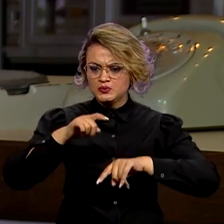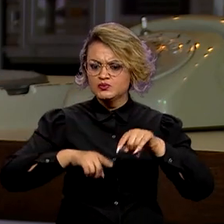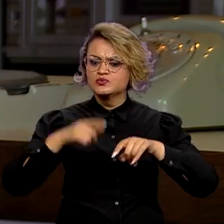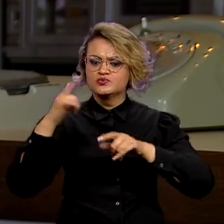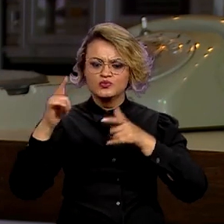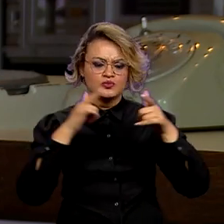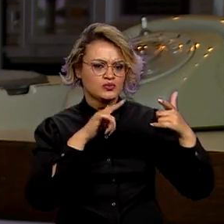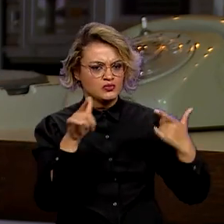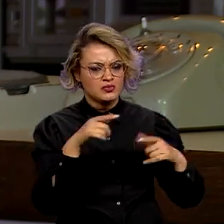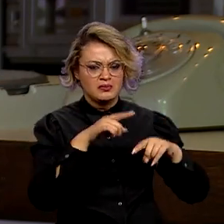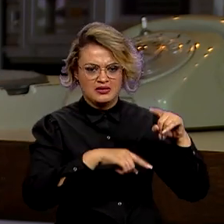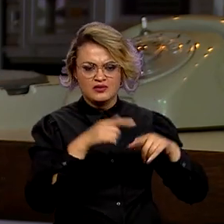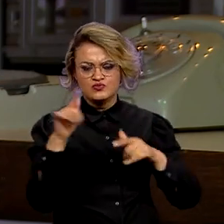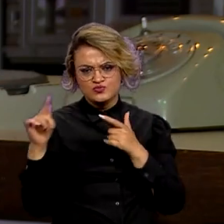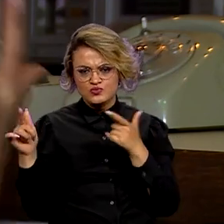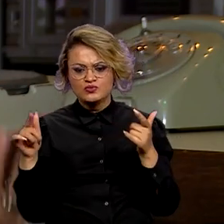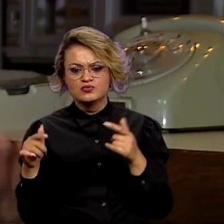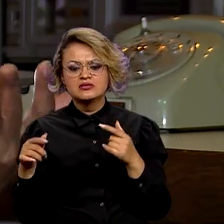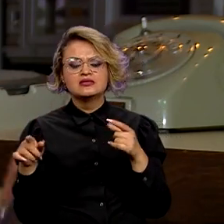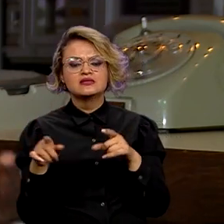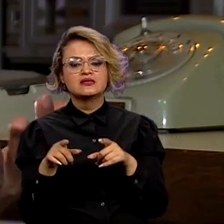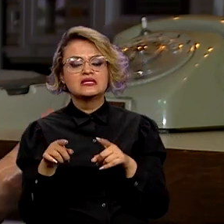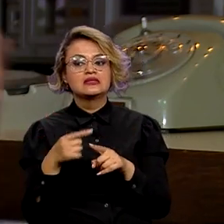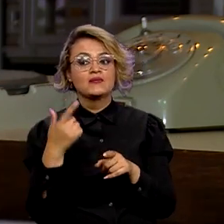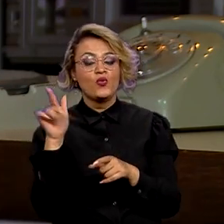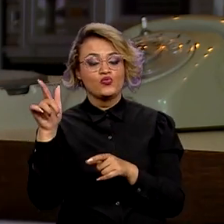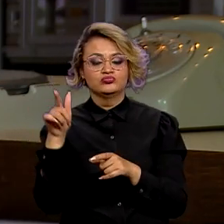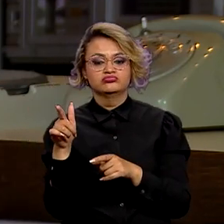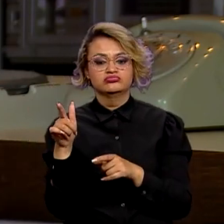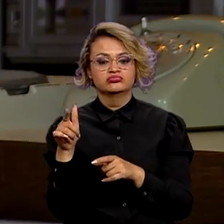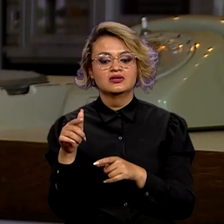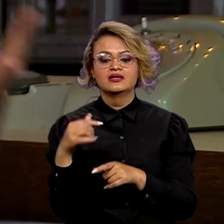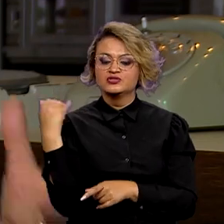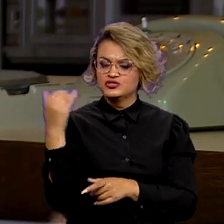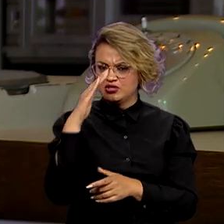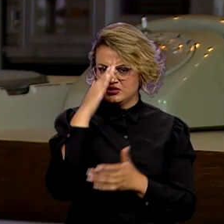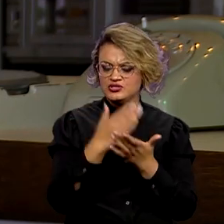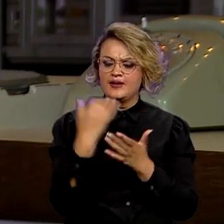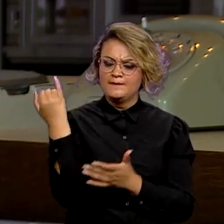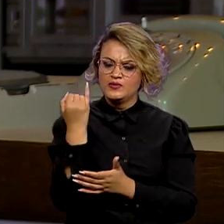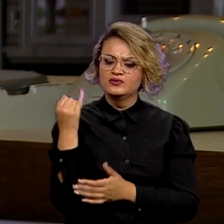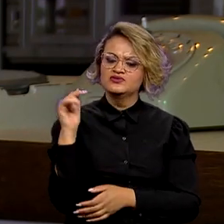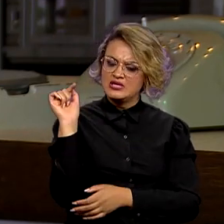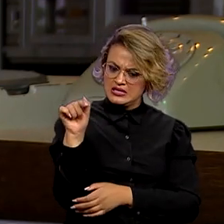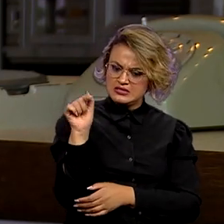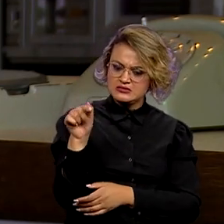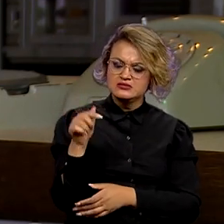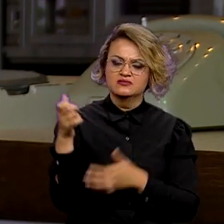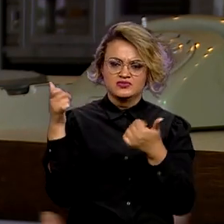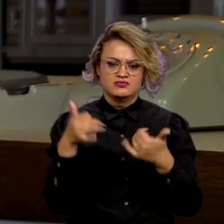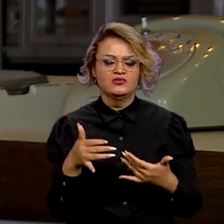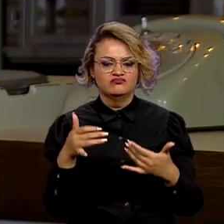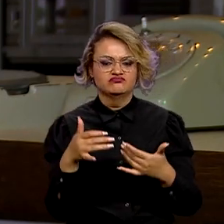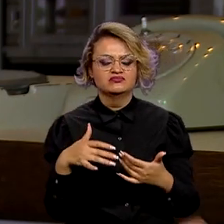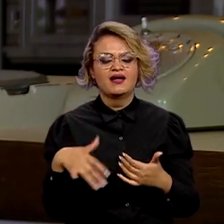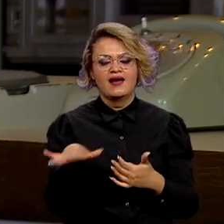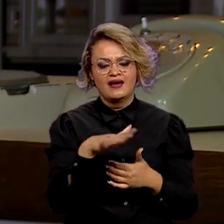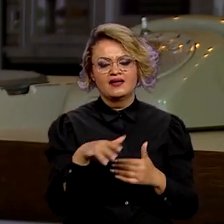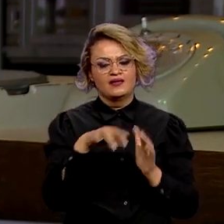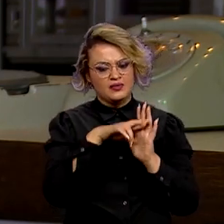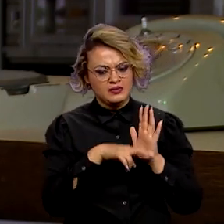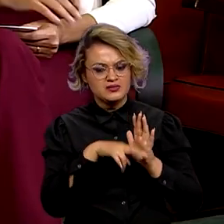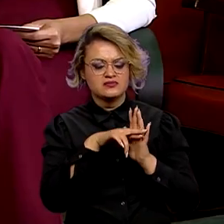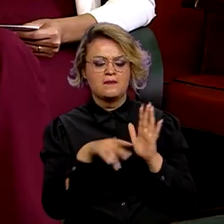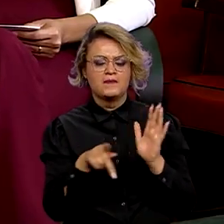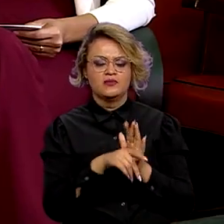novos materiais. E uma das frentes que nós consideramos muito importante é essa que você falou, o mercado regulado